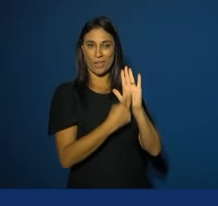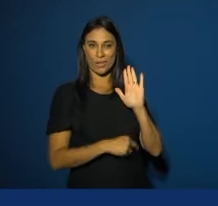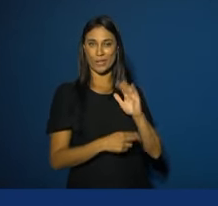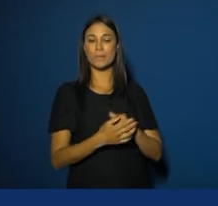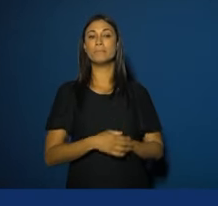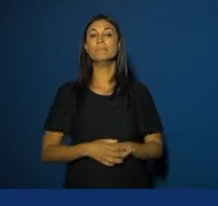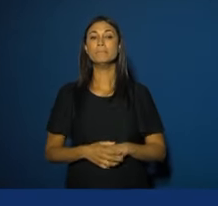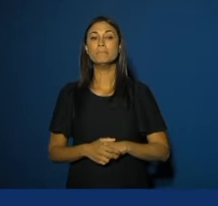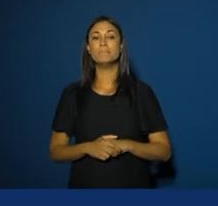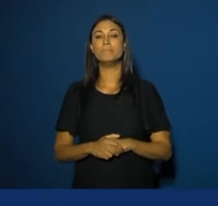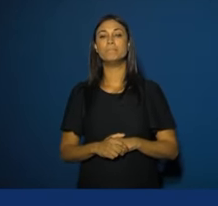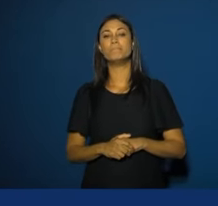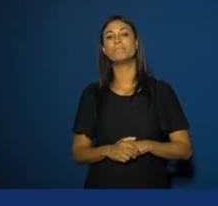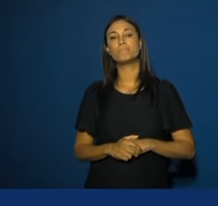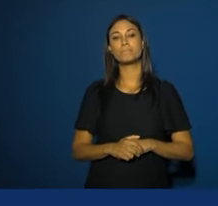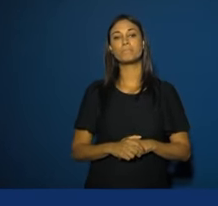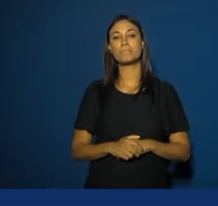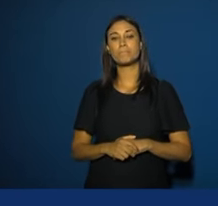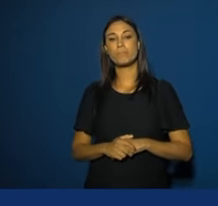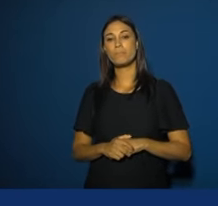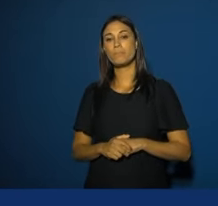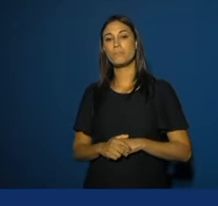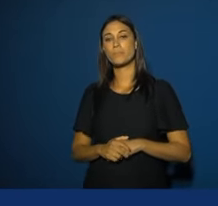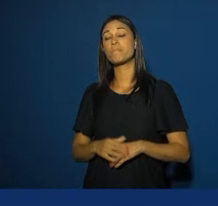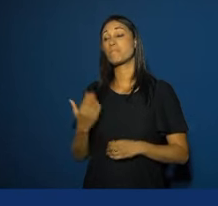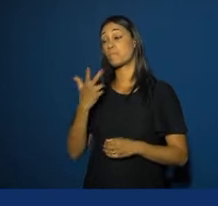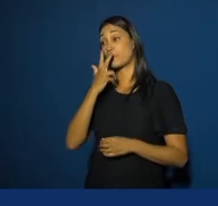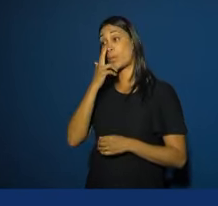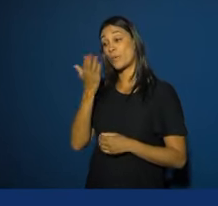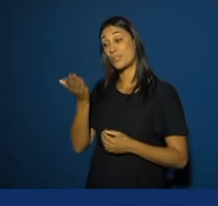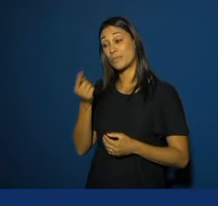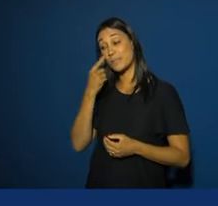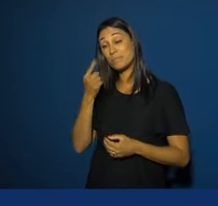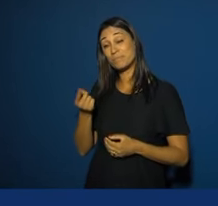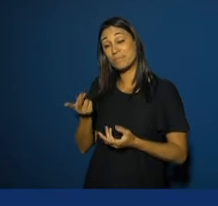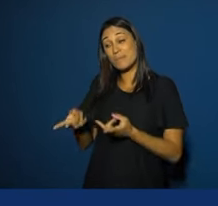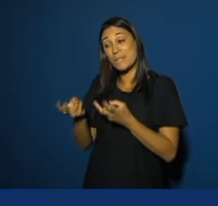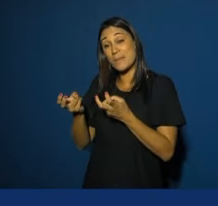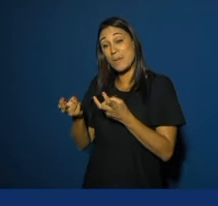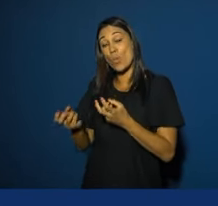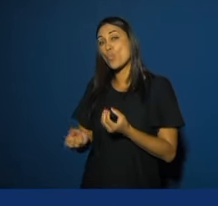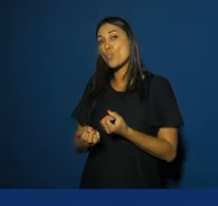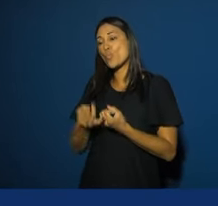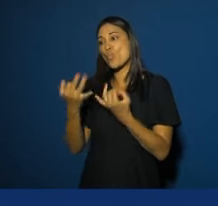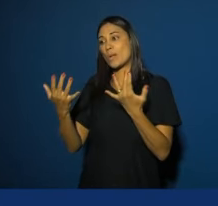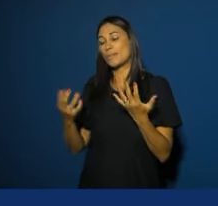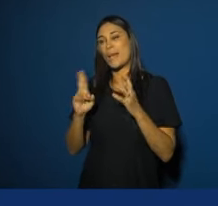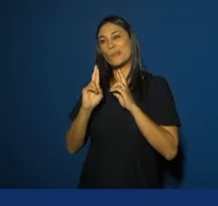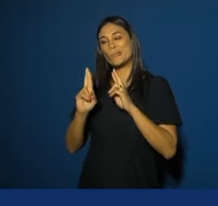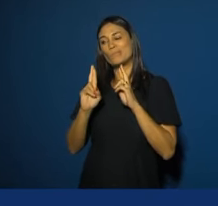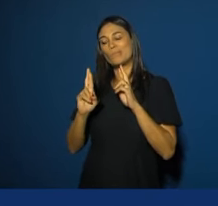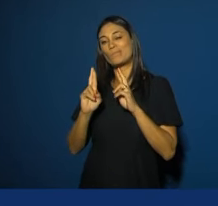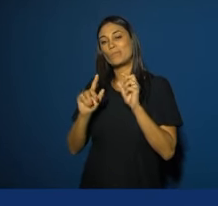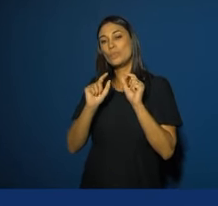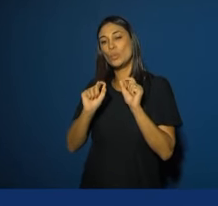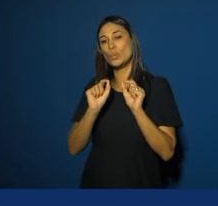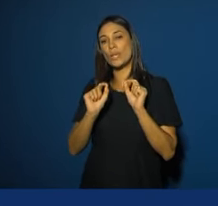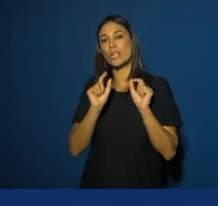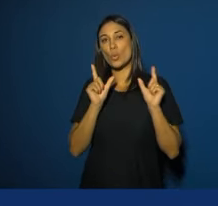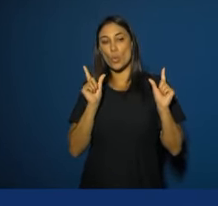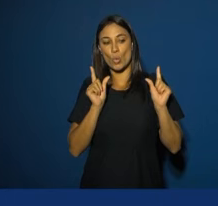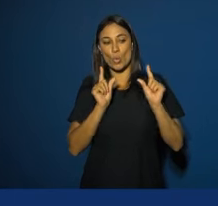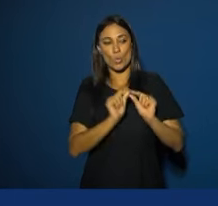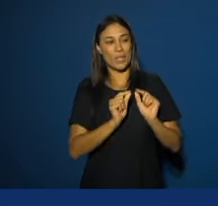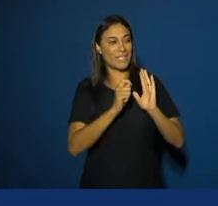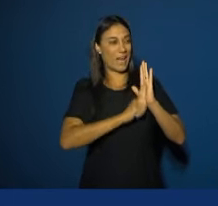Ministro eh acho que você conseguiu ver aqui o quão consensual é o otimismo com relação à otimização de